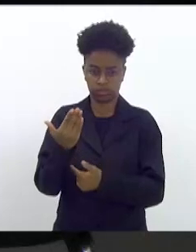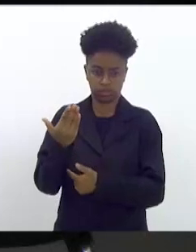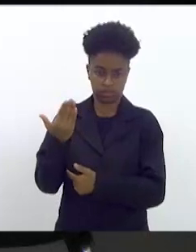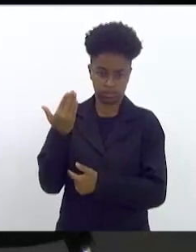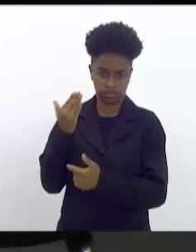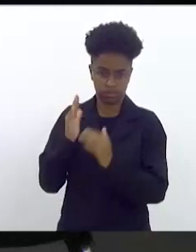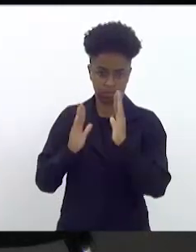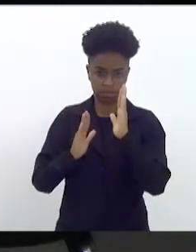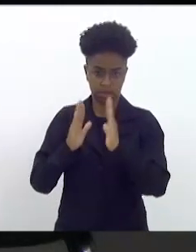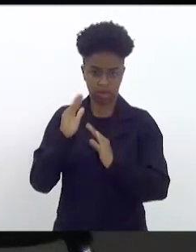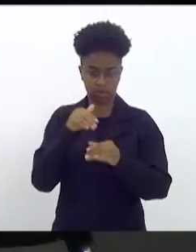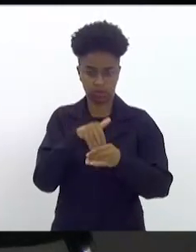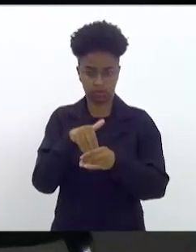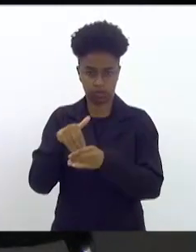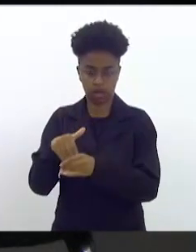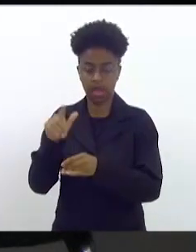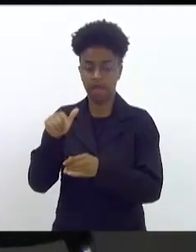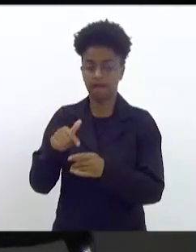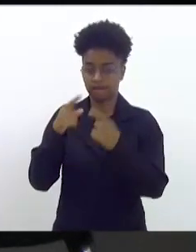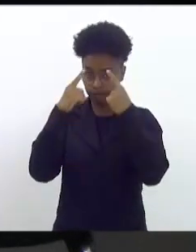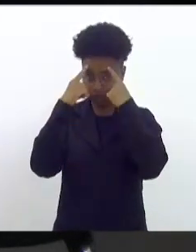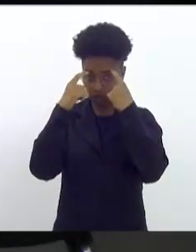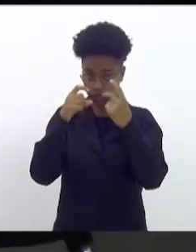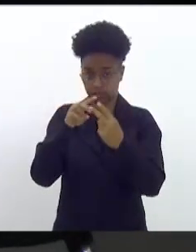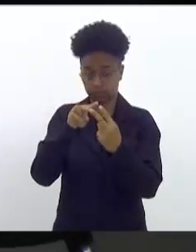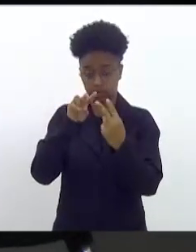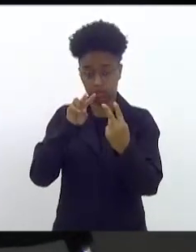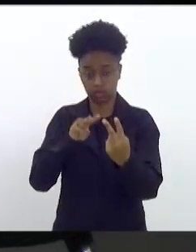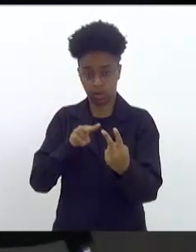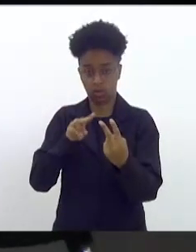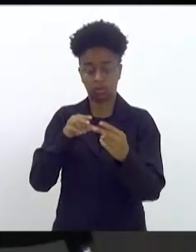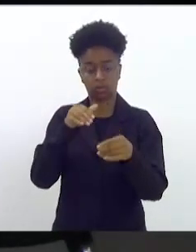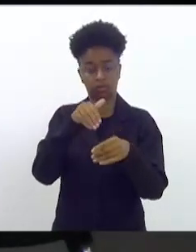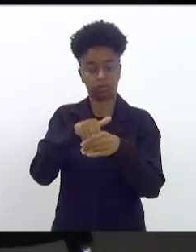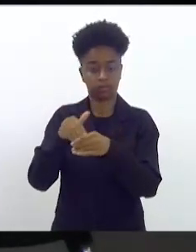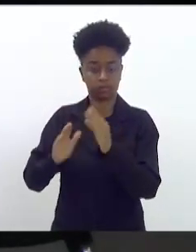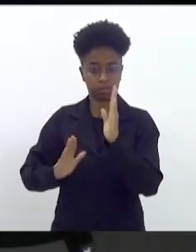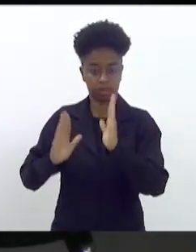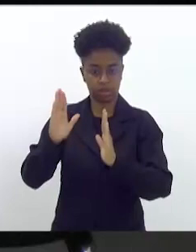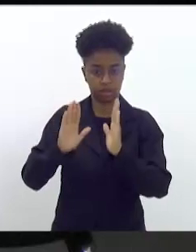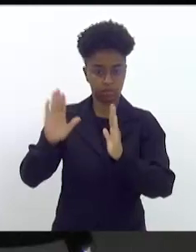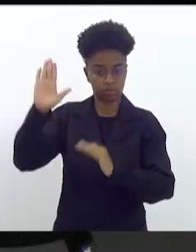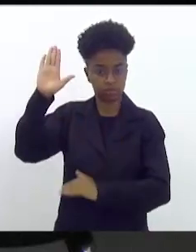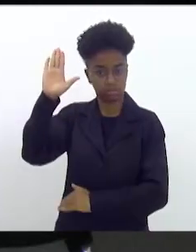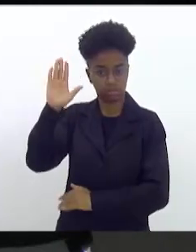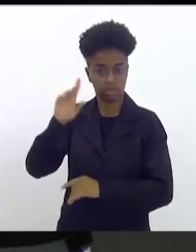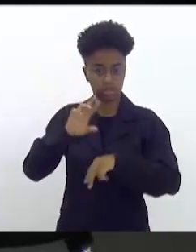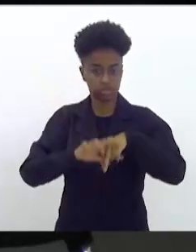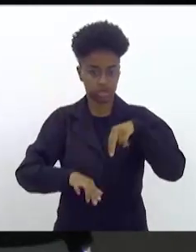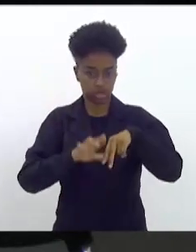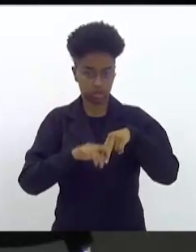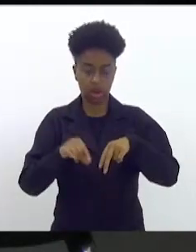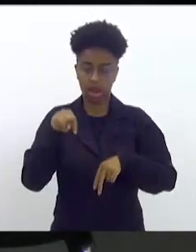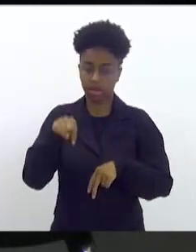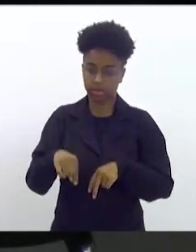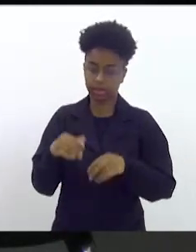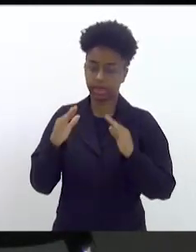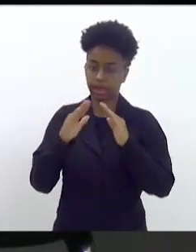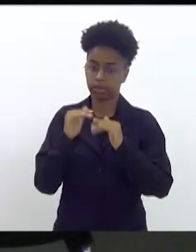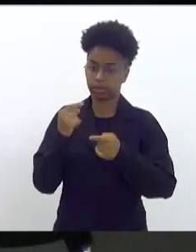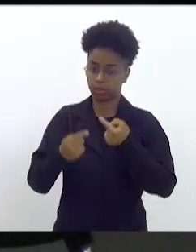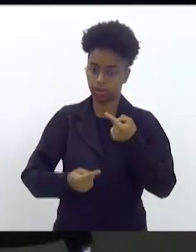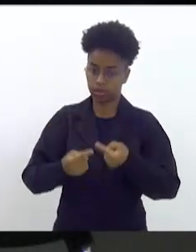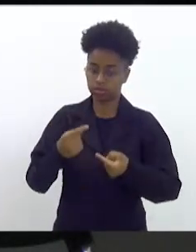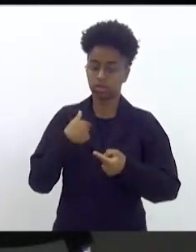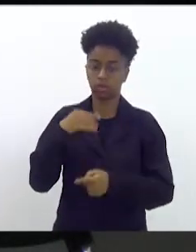eleitoral, que é a violência virtual eleitoral de gênero. Essa é uma casa política, e me lembro